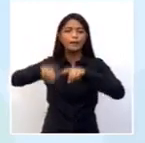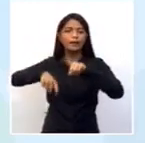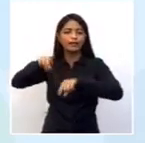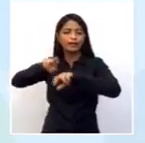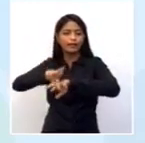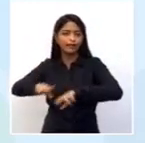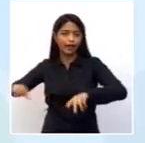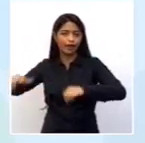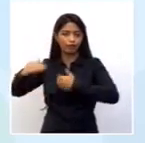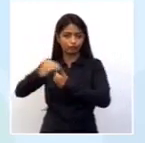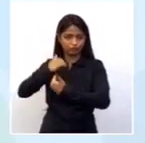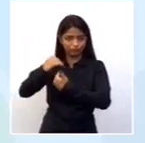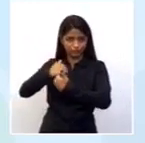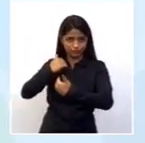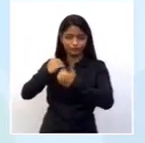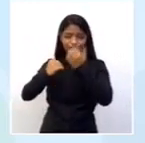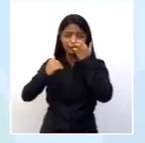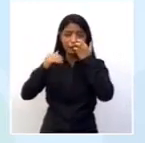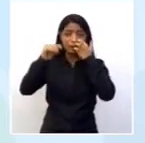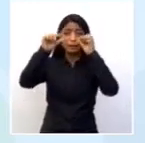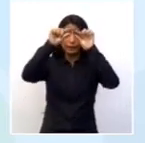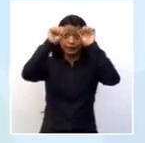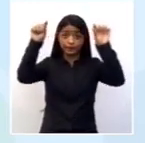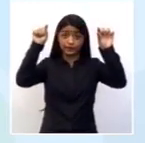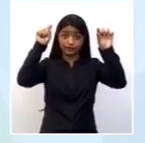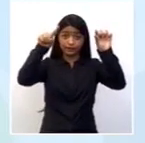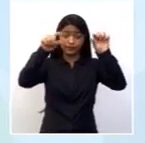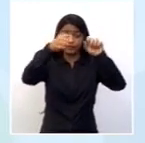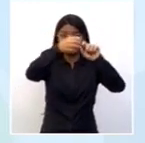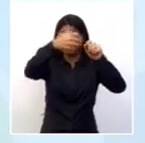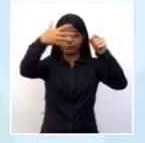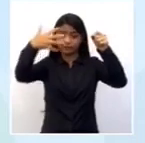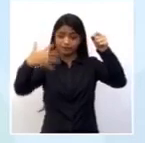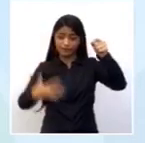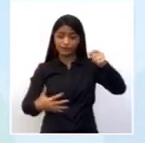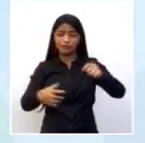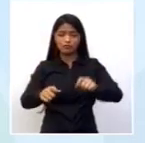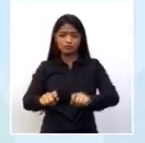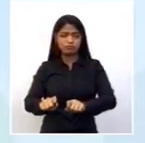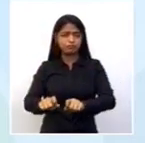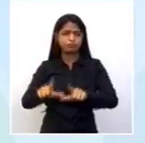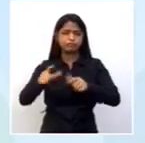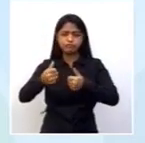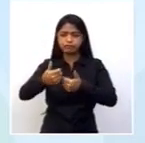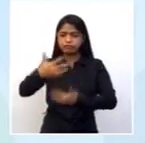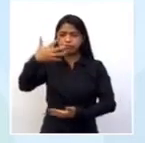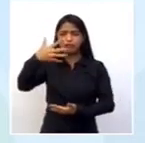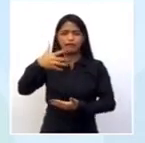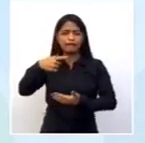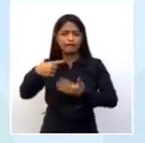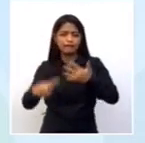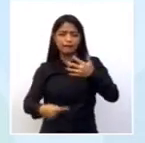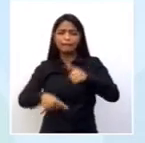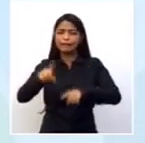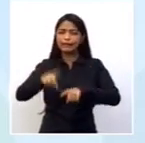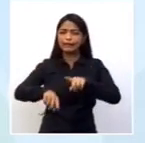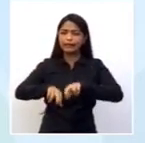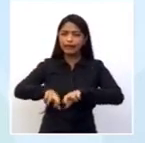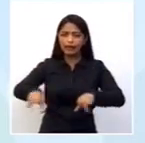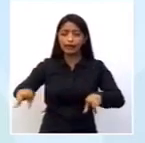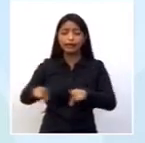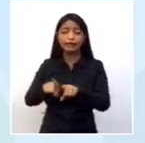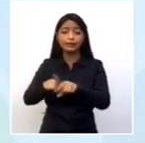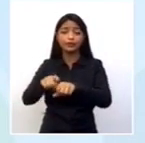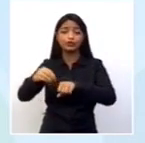Orientação. Ao clicarem nessa aba, vai abrir uma nova página com diversos materiais e sugestões da